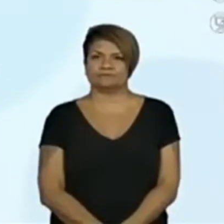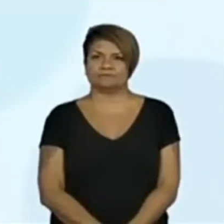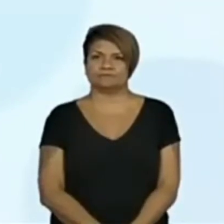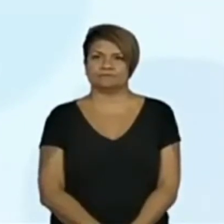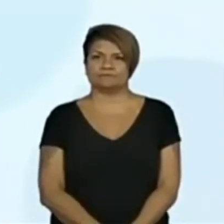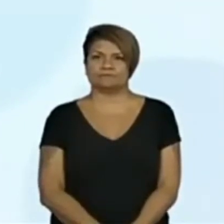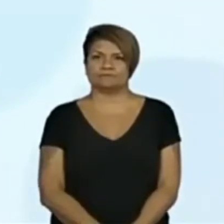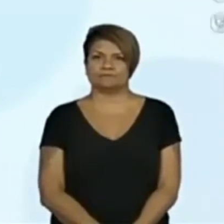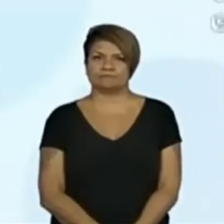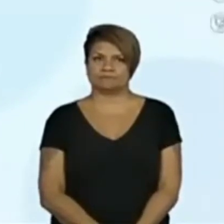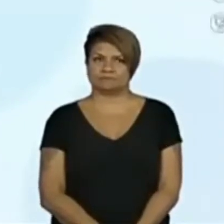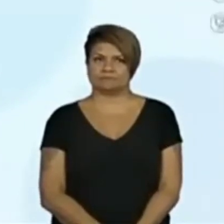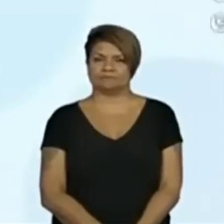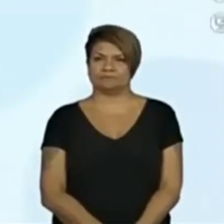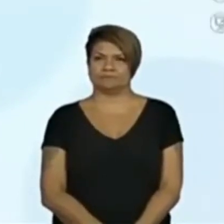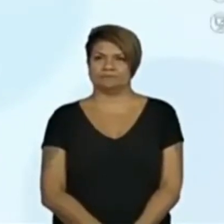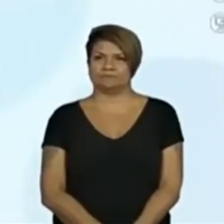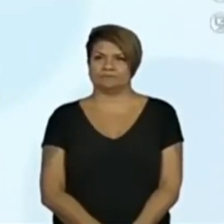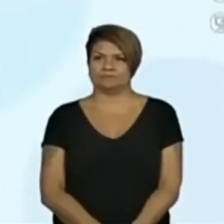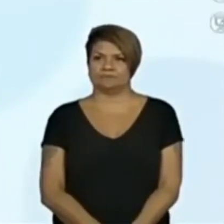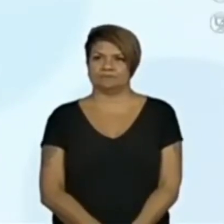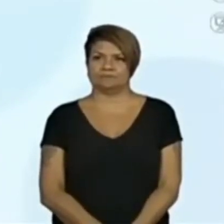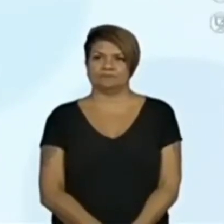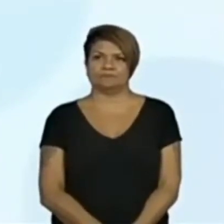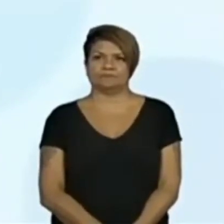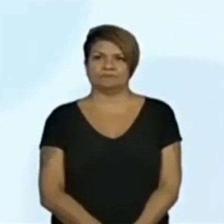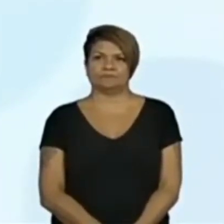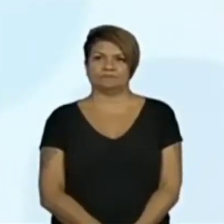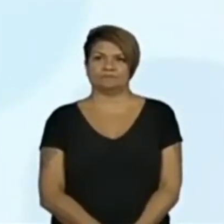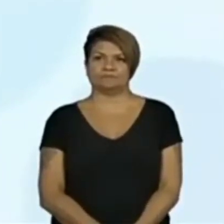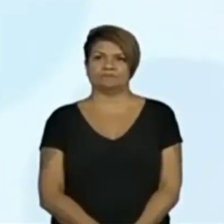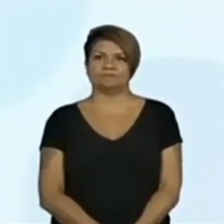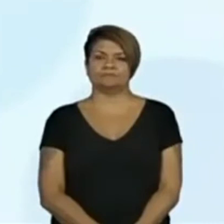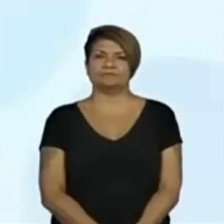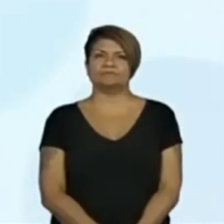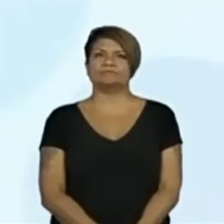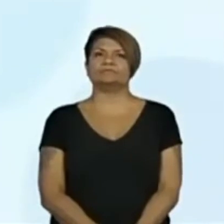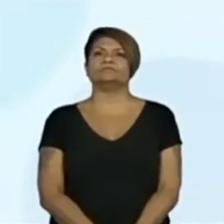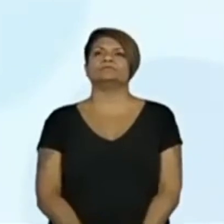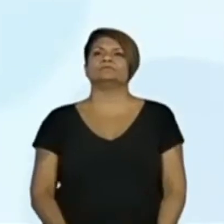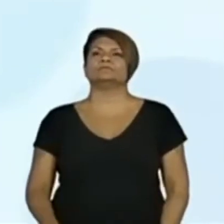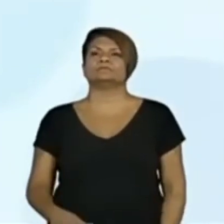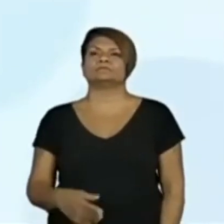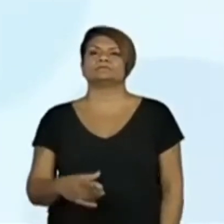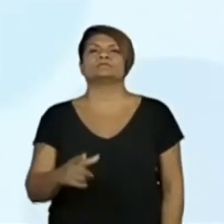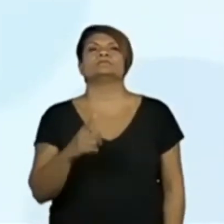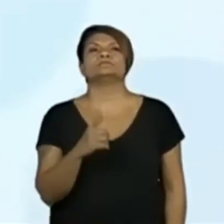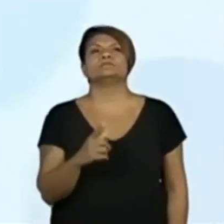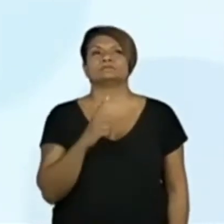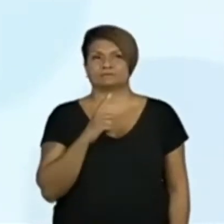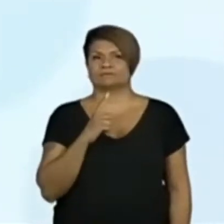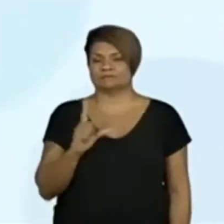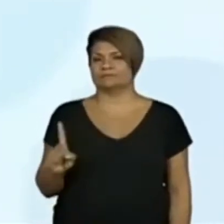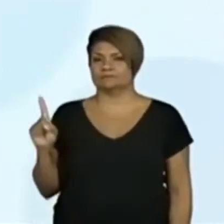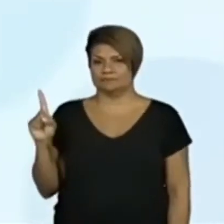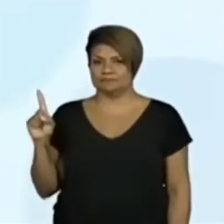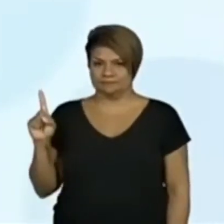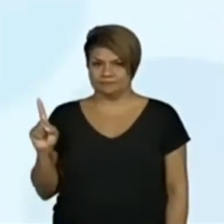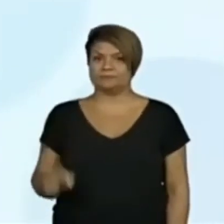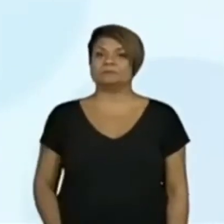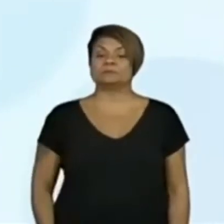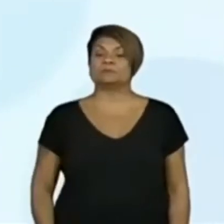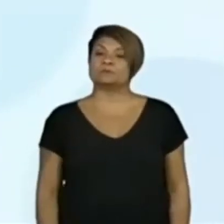Vou pegar o meu marca-texto mais claro, porque vai ficar melhor de enxergar. Temos aqui o